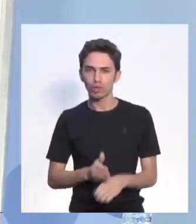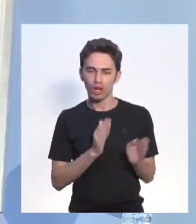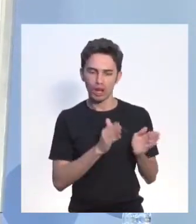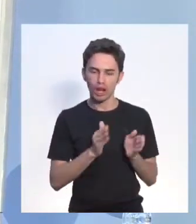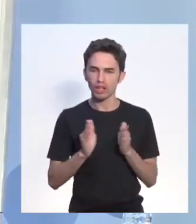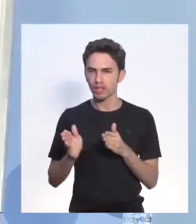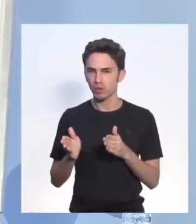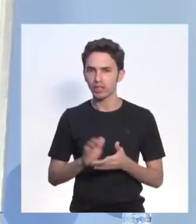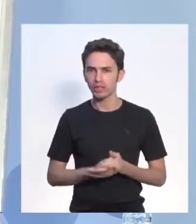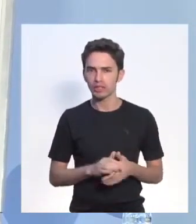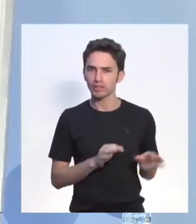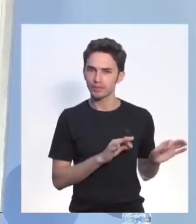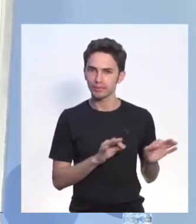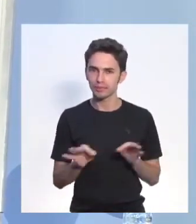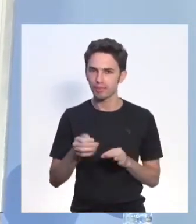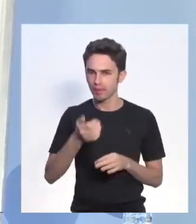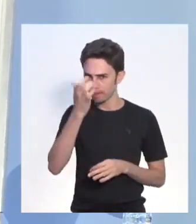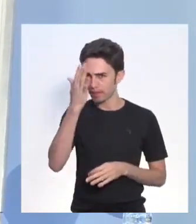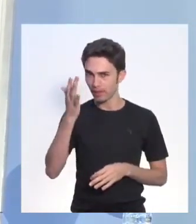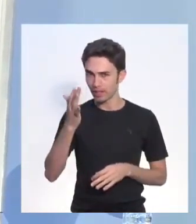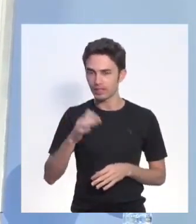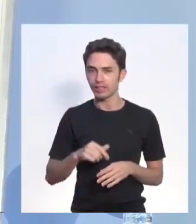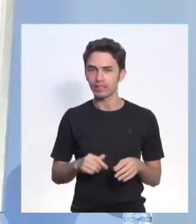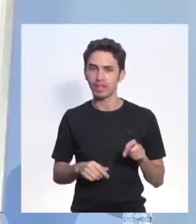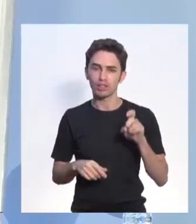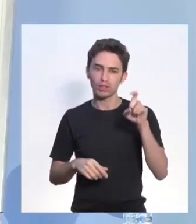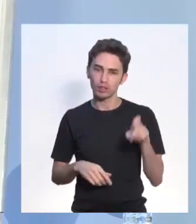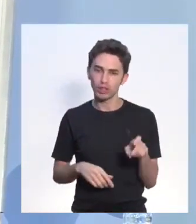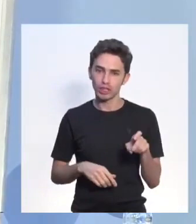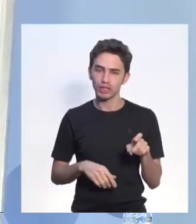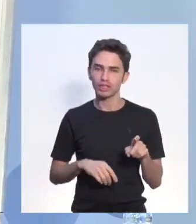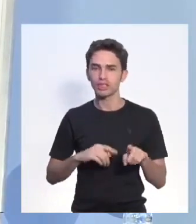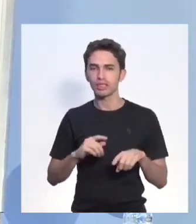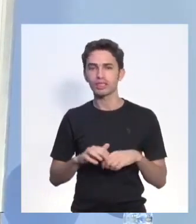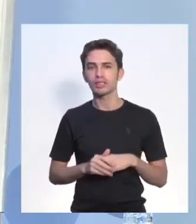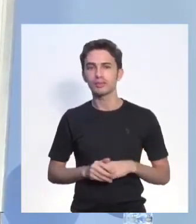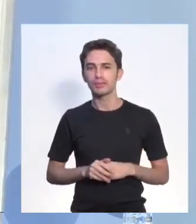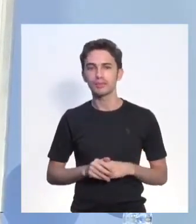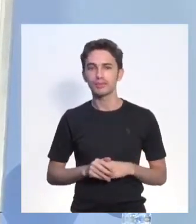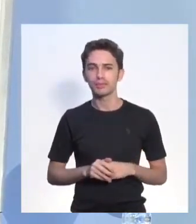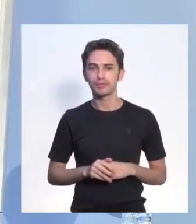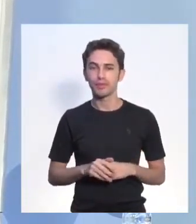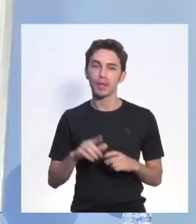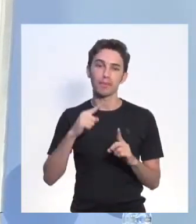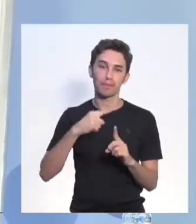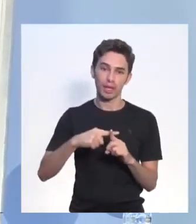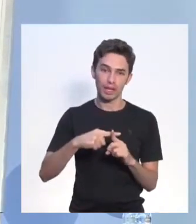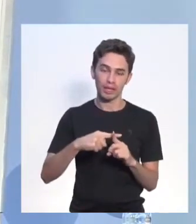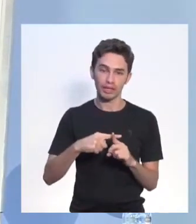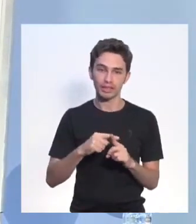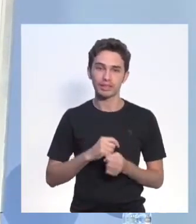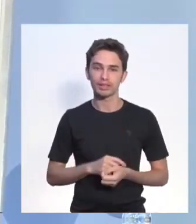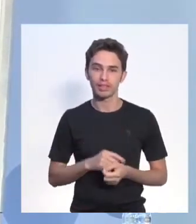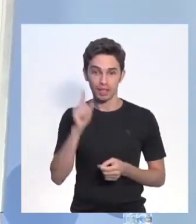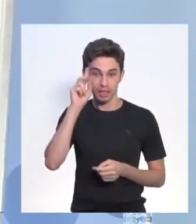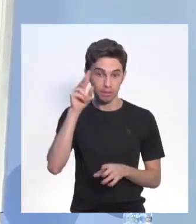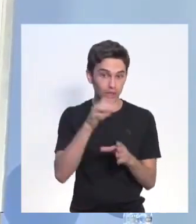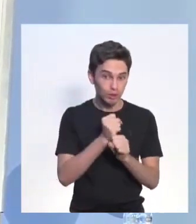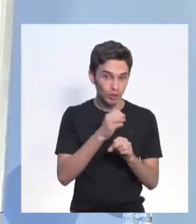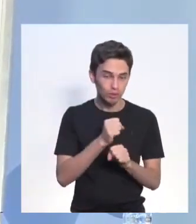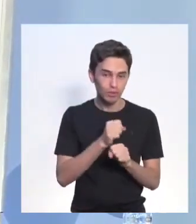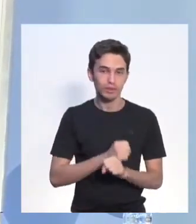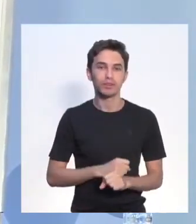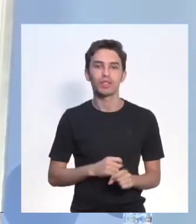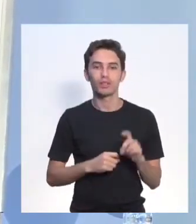x mais 3, eu já até coloquei aqui, ó. Vou seguir essa ordem, tá? Então, eu vou ter x mais, olha a soma, lembra?